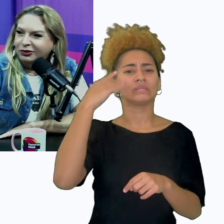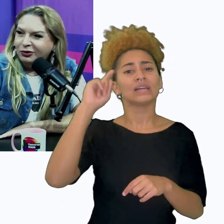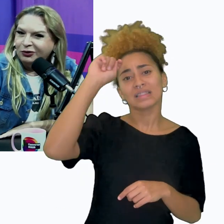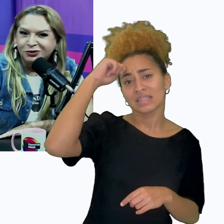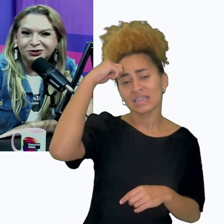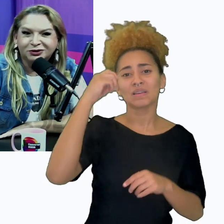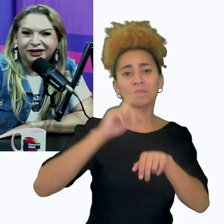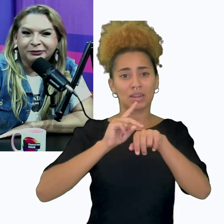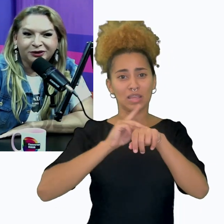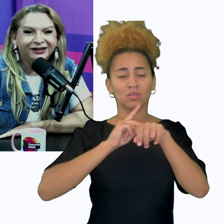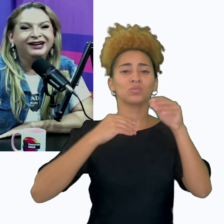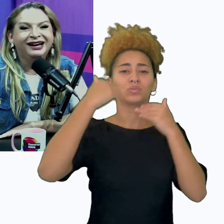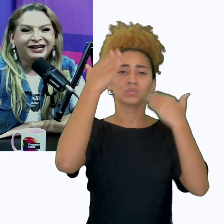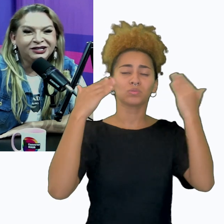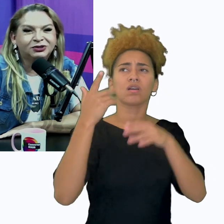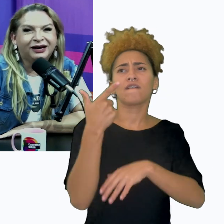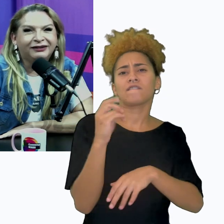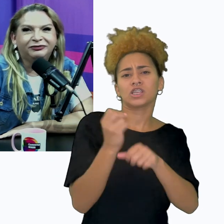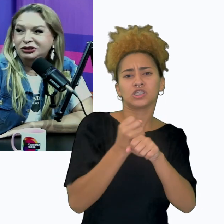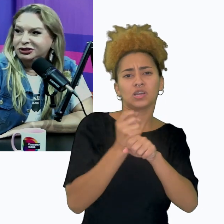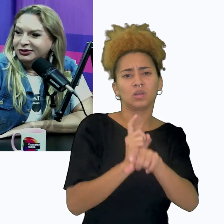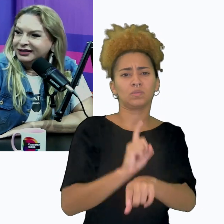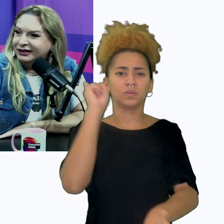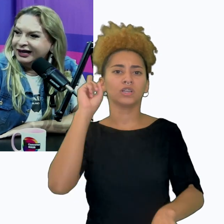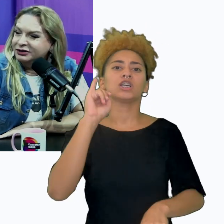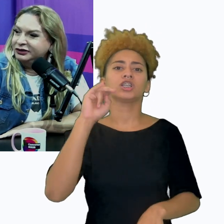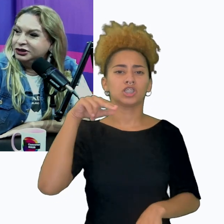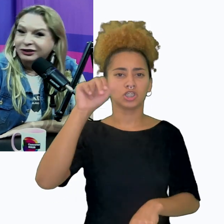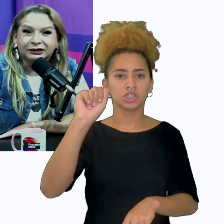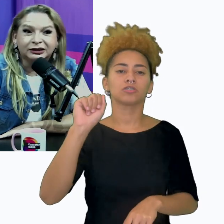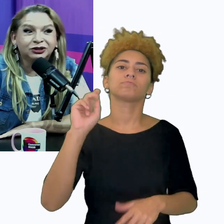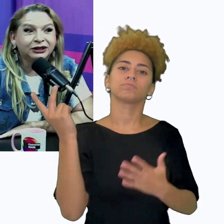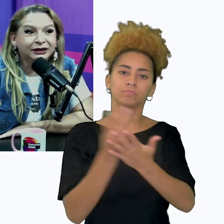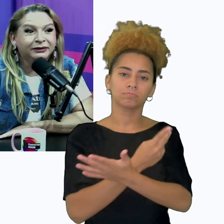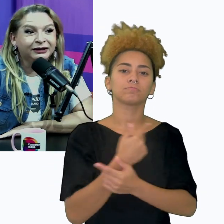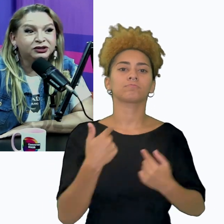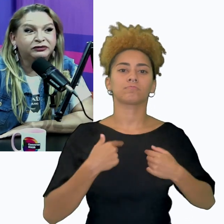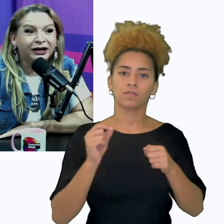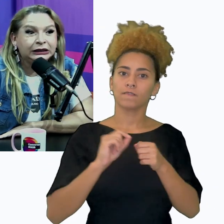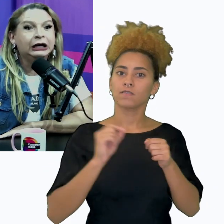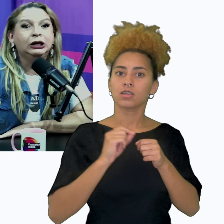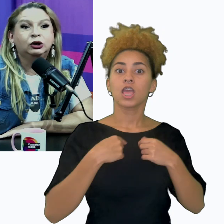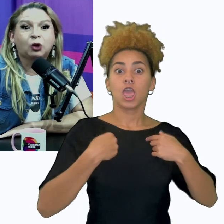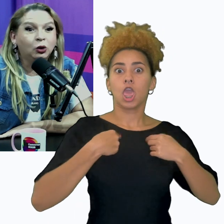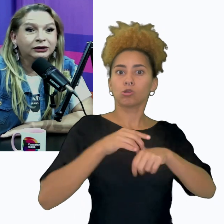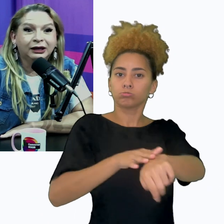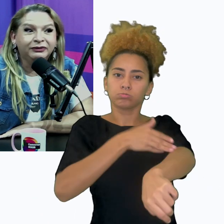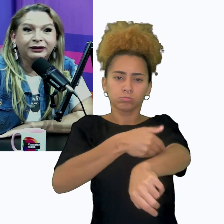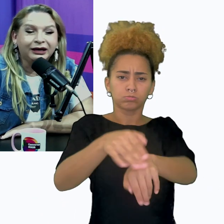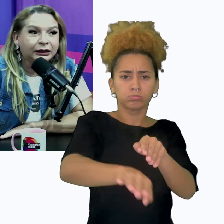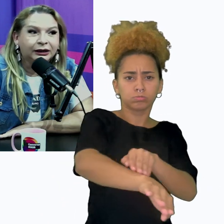fake horroroso na época? Isso há 20 anos atrás, eu fiz Tina Turner, eu cheguei na Tina. Divine